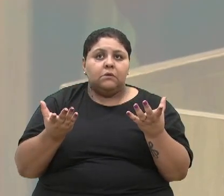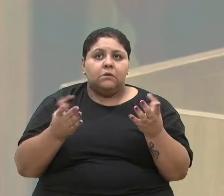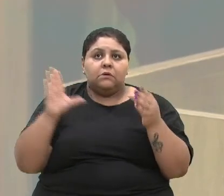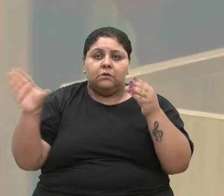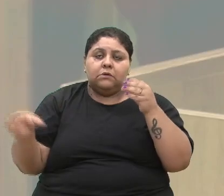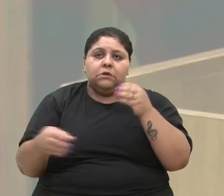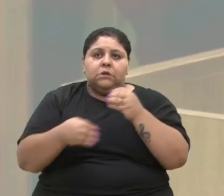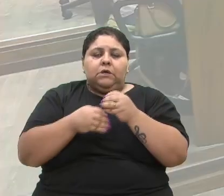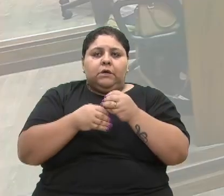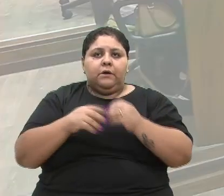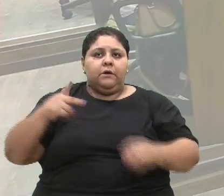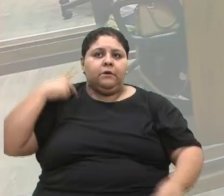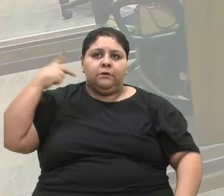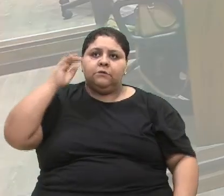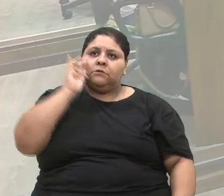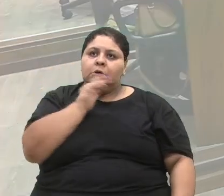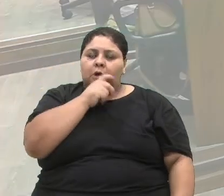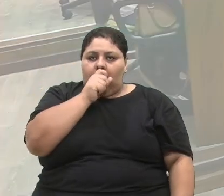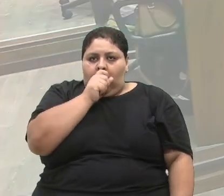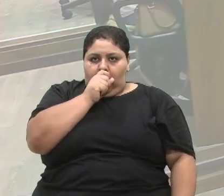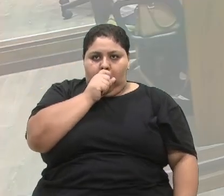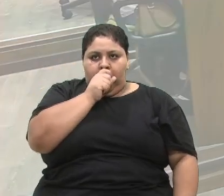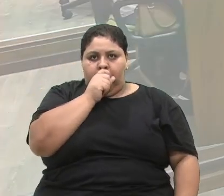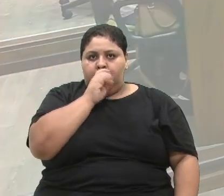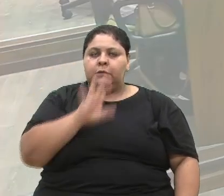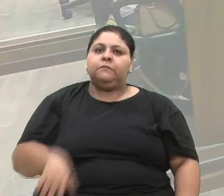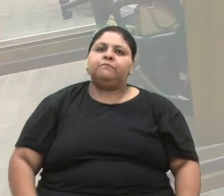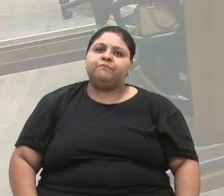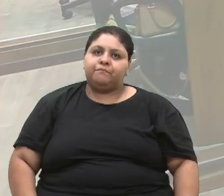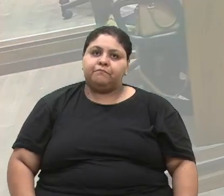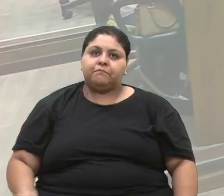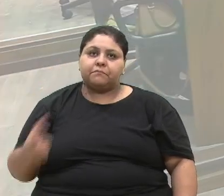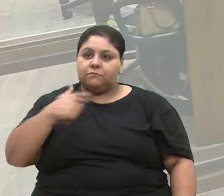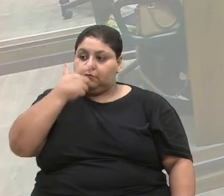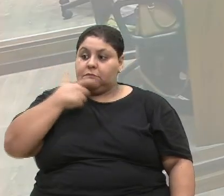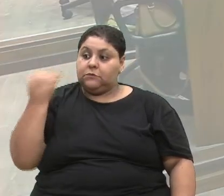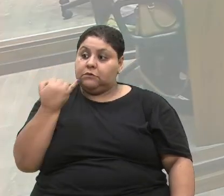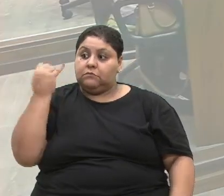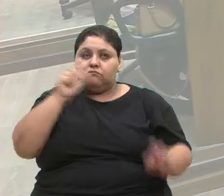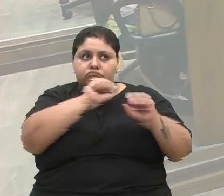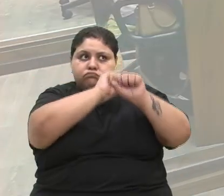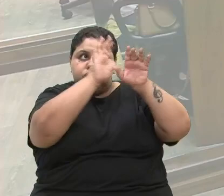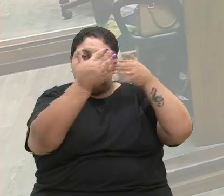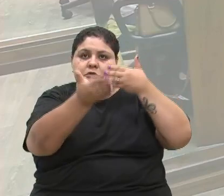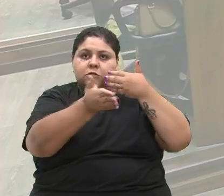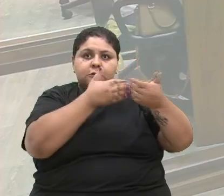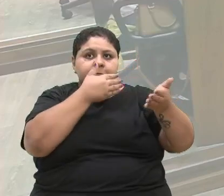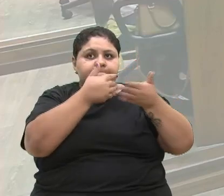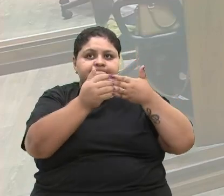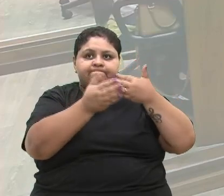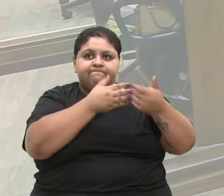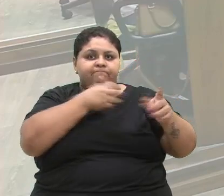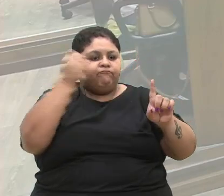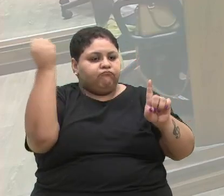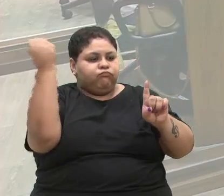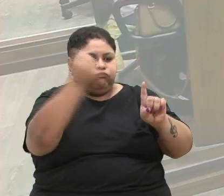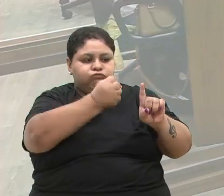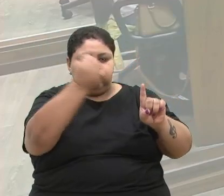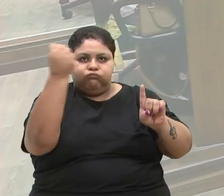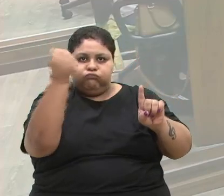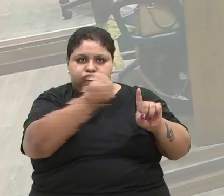parte, vereadora Tati. Vereador Fantinel, acho que é importante a gente deixar claro que qualquer fato de agressão, de